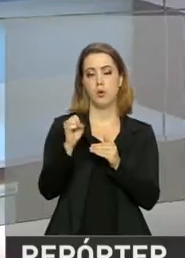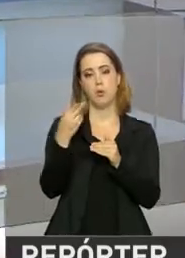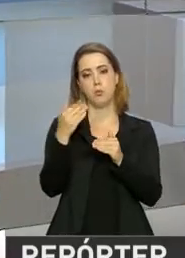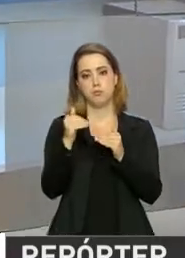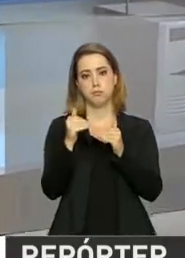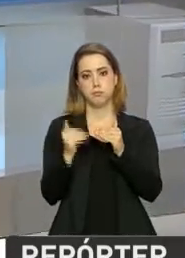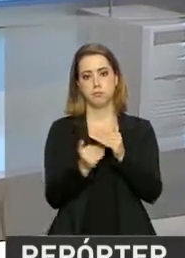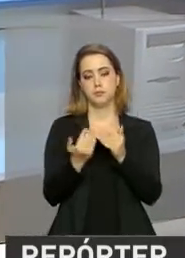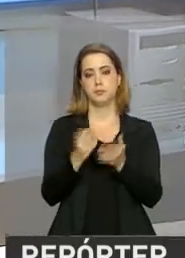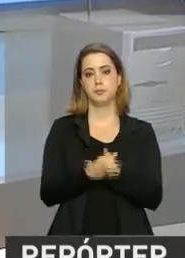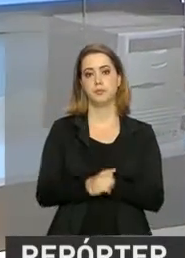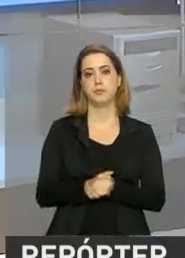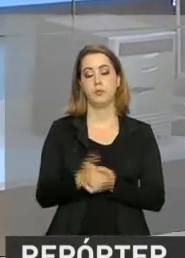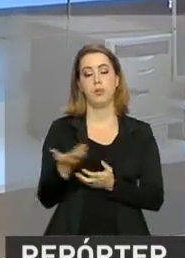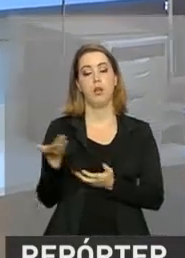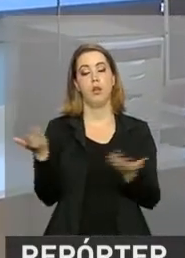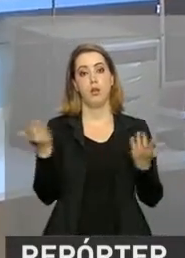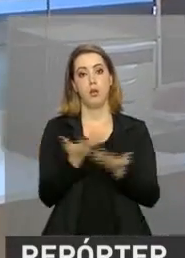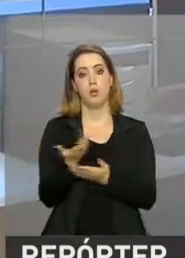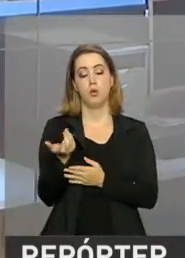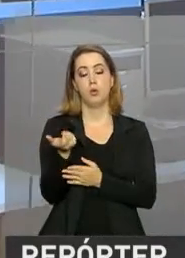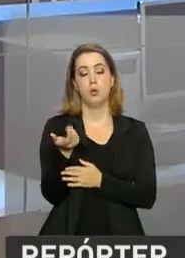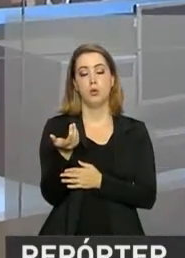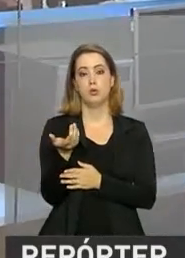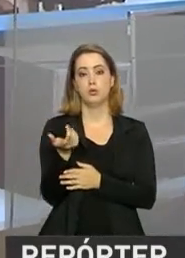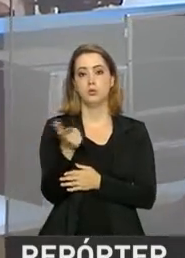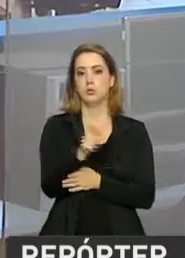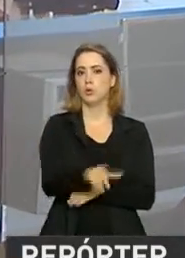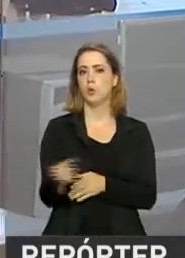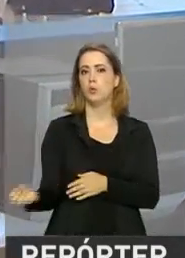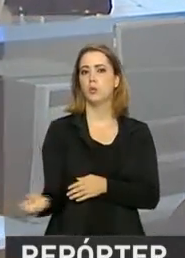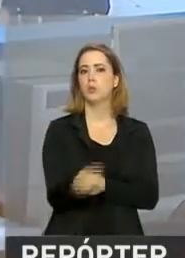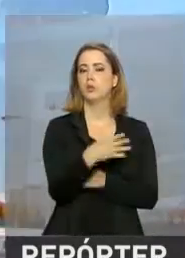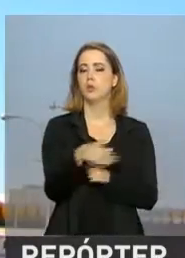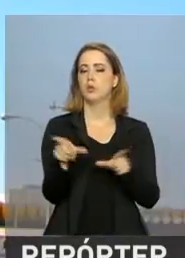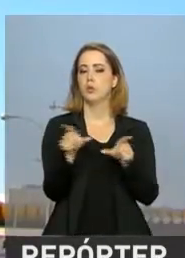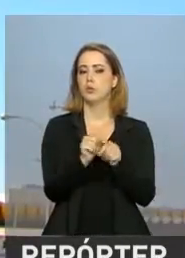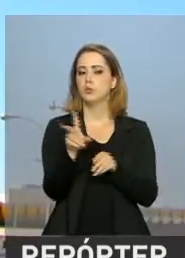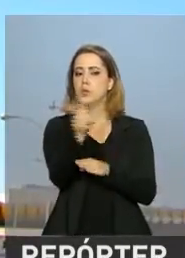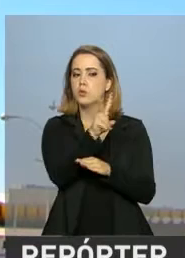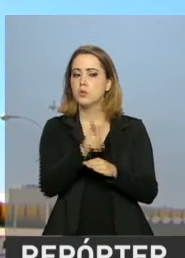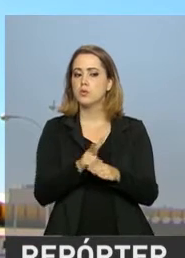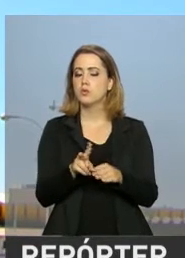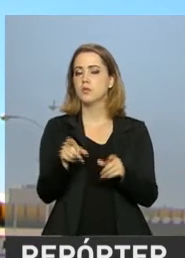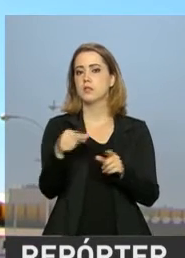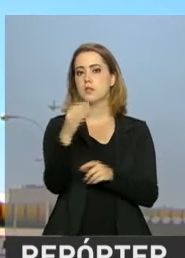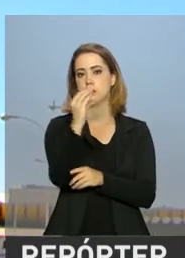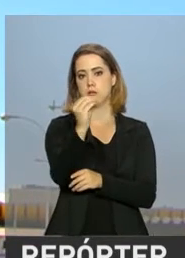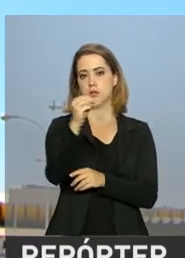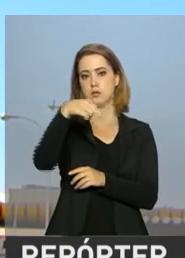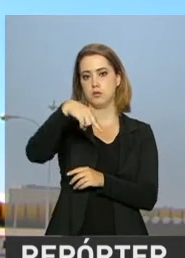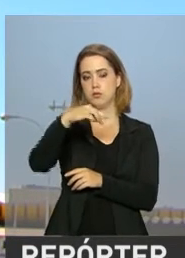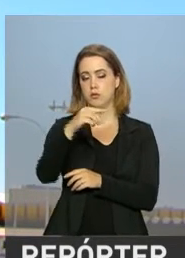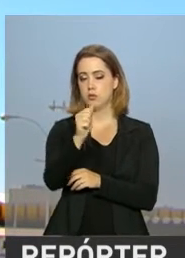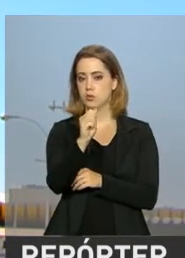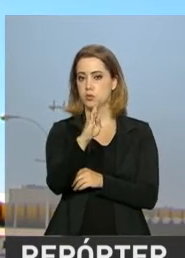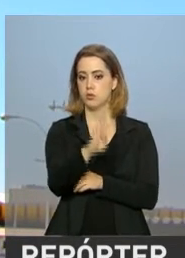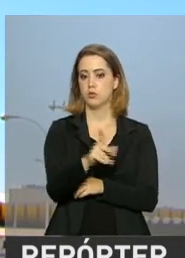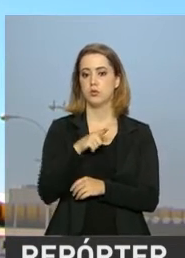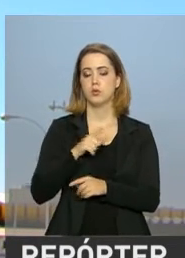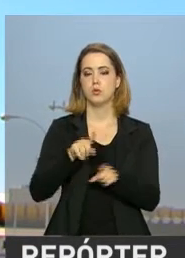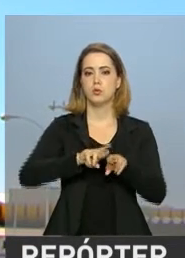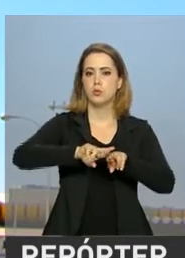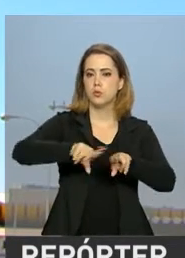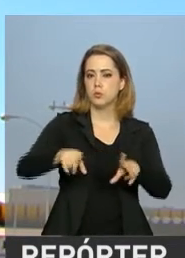de fiscalização dos estoques da companhia nacional de abastecimento conab a operação é realizada em mato grosso do sul minas gerais